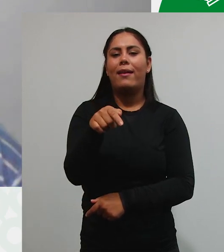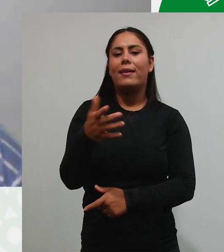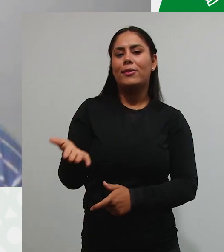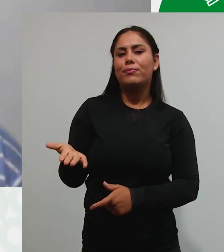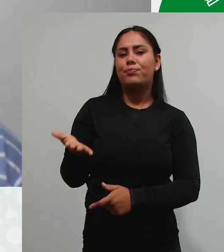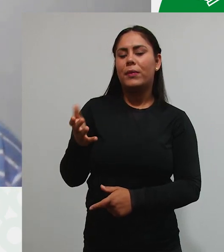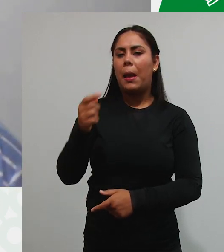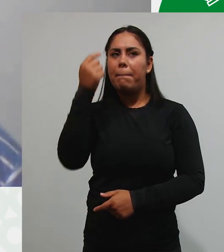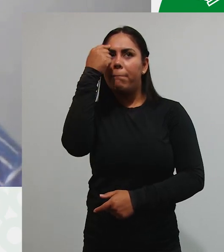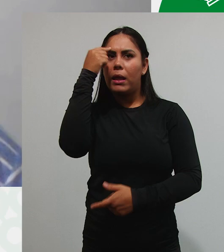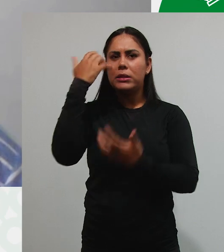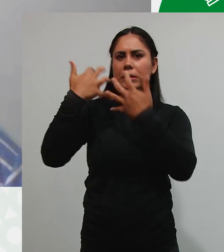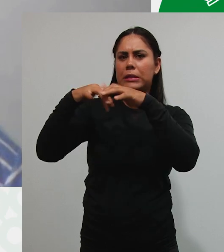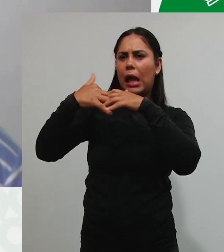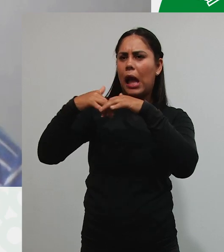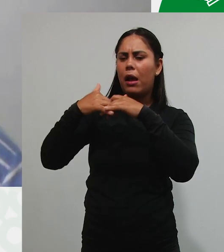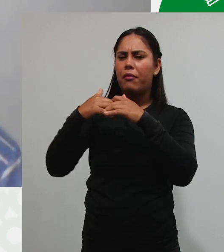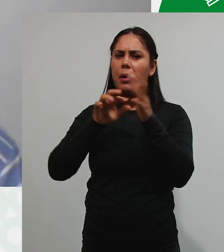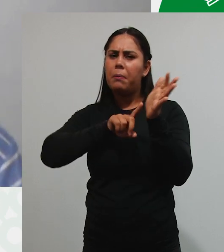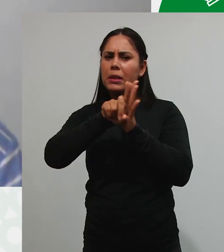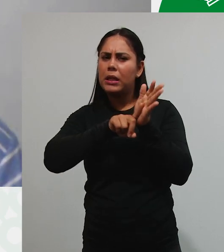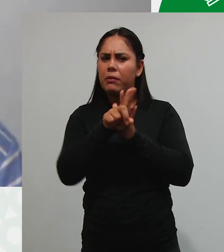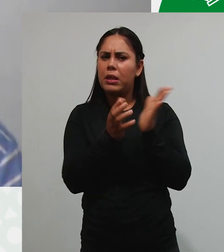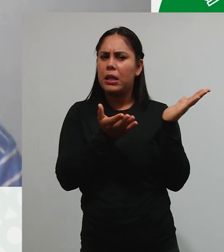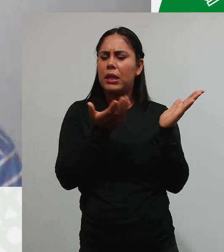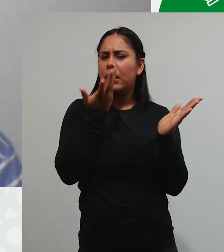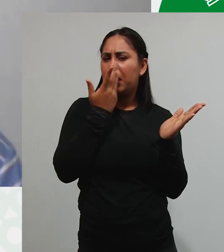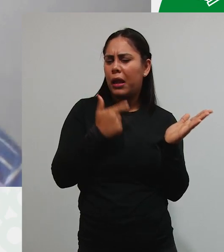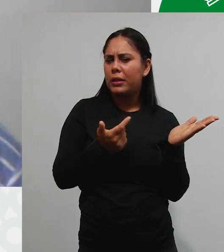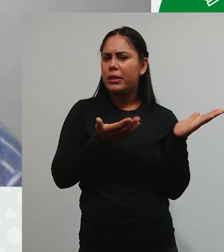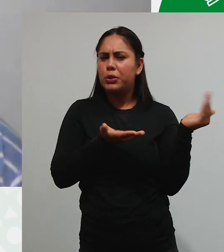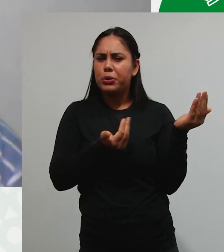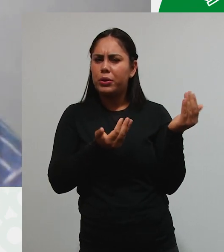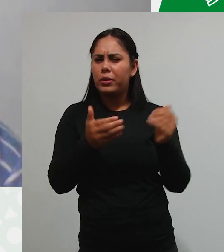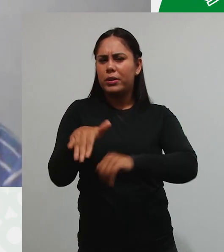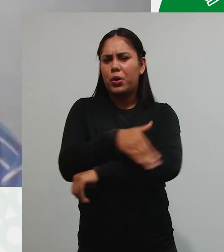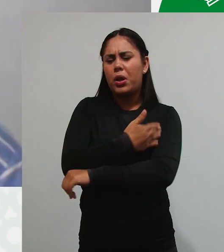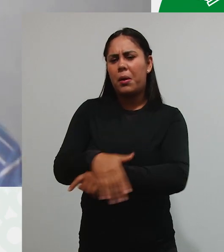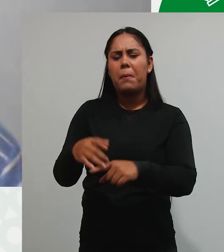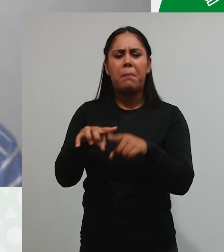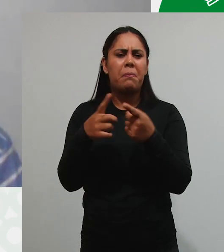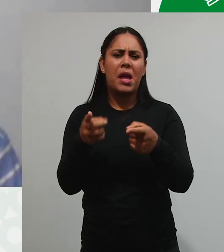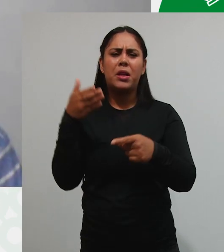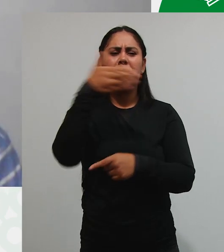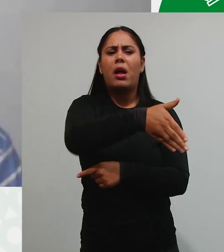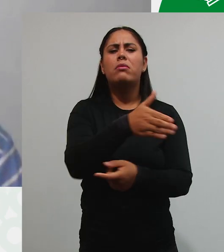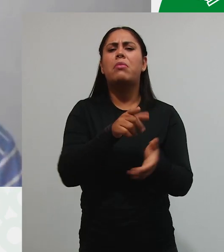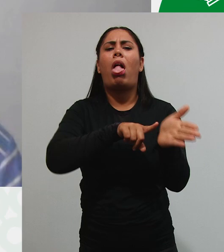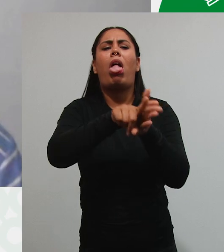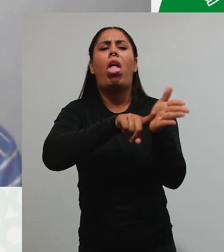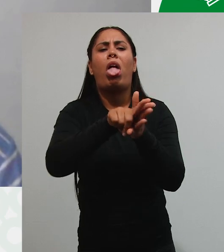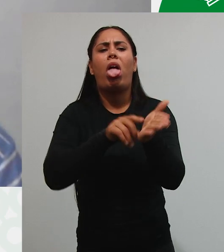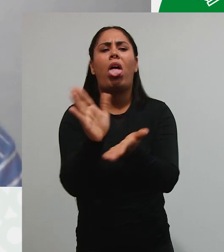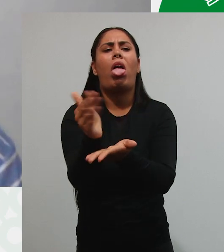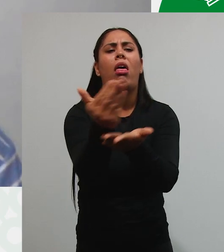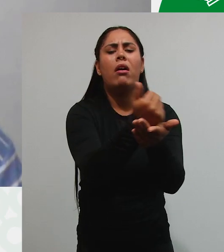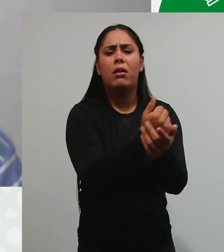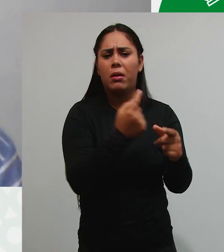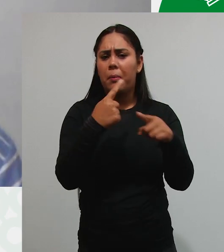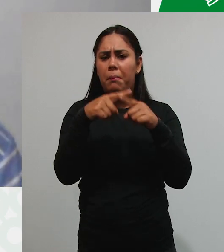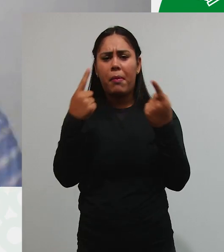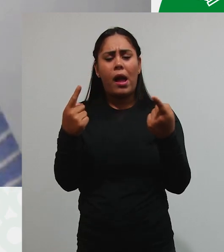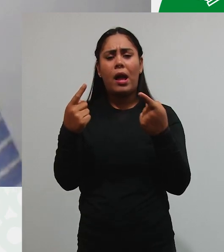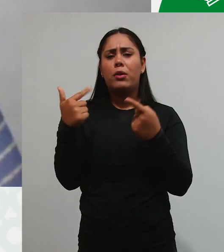pensavam em pesquisa com crianças e adolescentes em situação de rua e que simplesmente iam à rua coletar dados sem a construção de qualquer